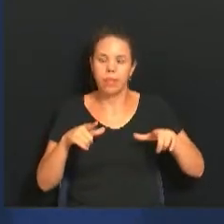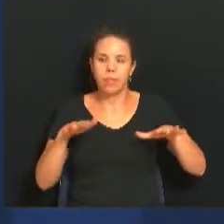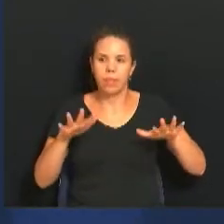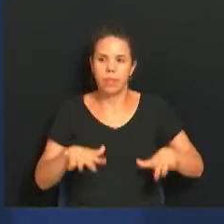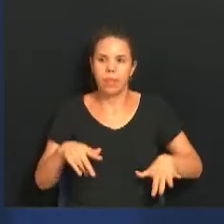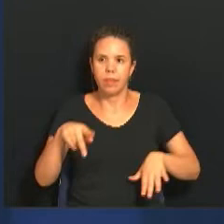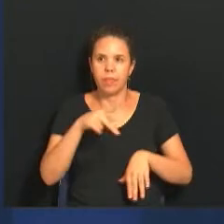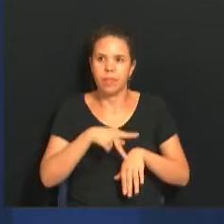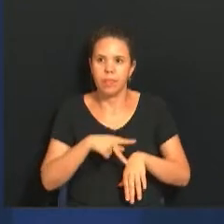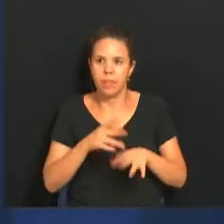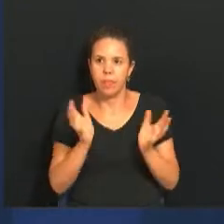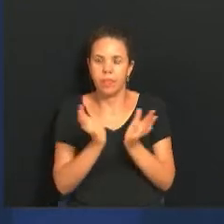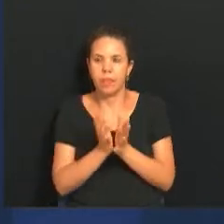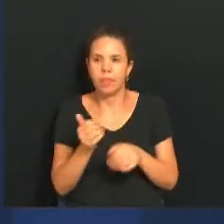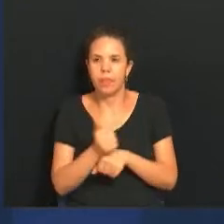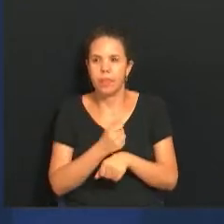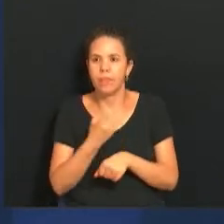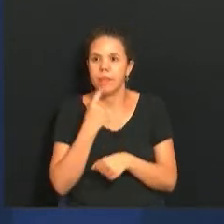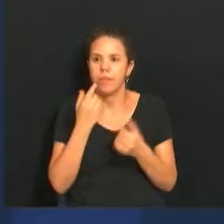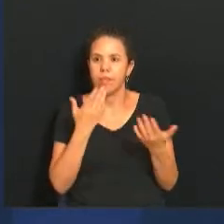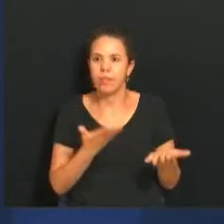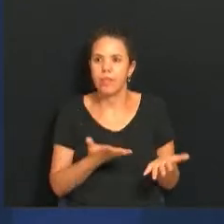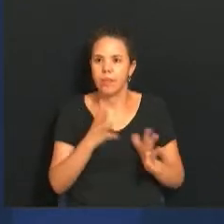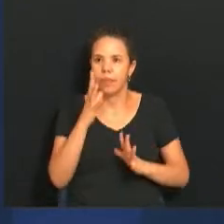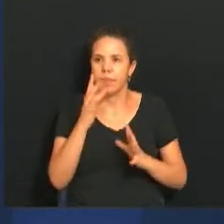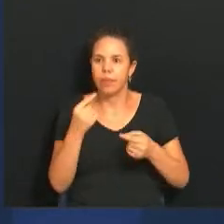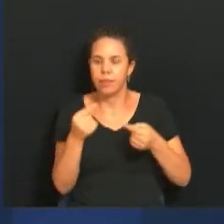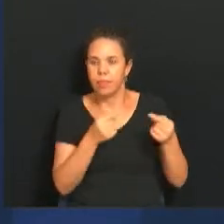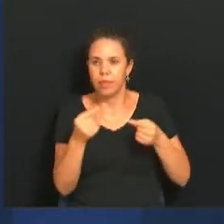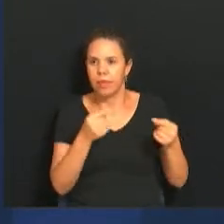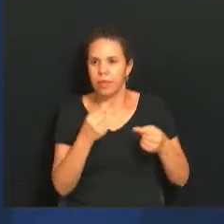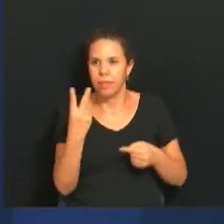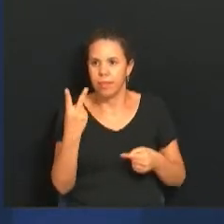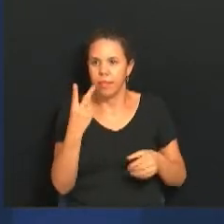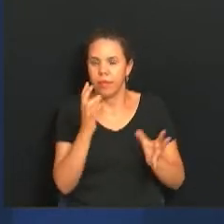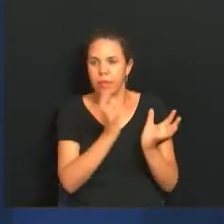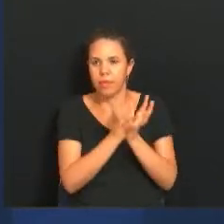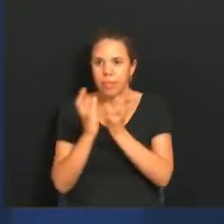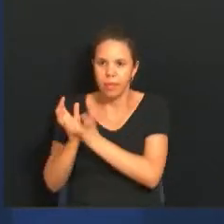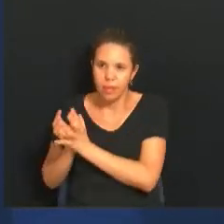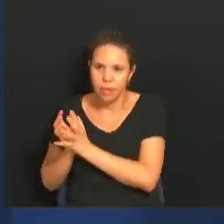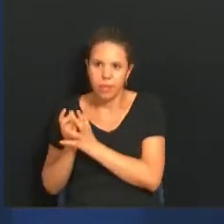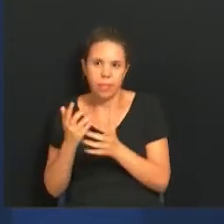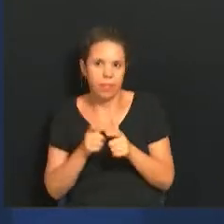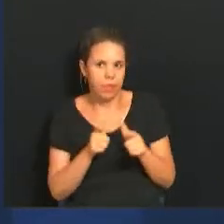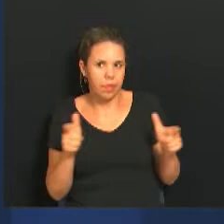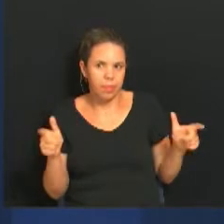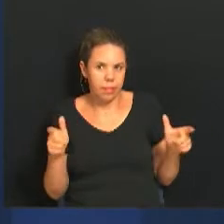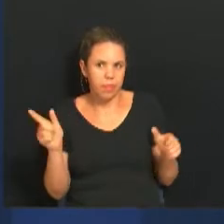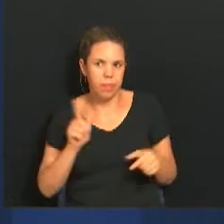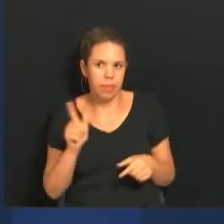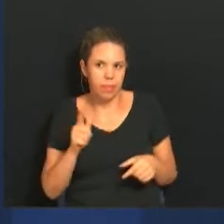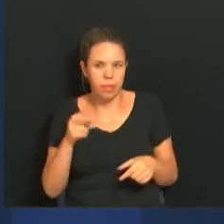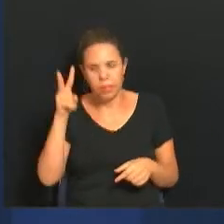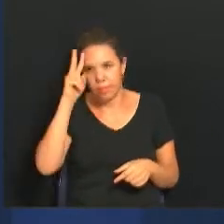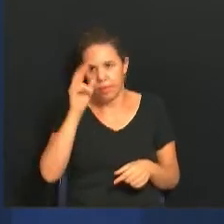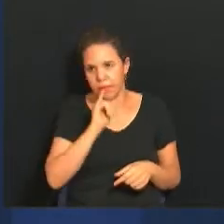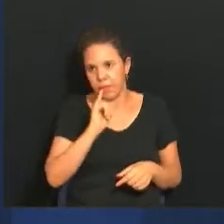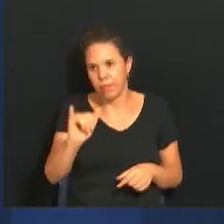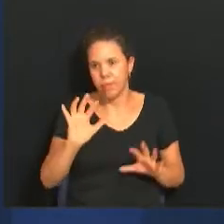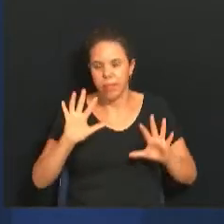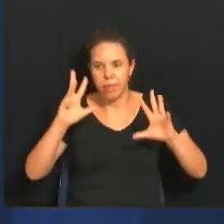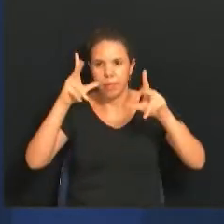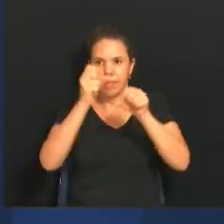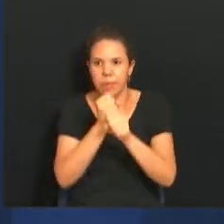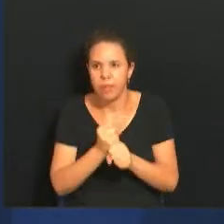viu? A equipe de Campinas, então, brigando contra essas duas equipes que são grandes. E claro que na segunda-feira a gente